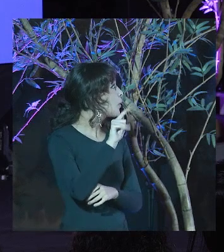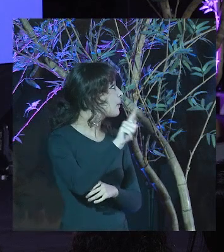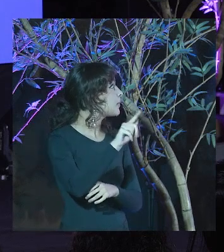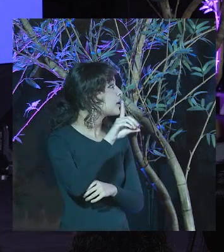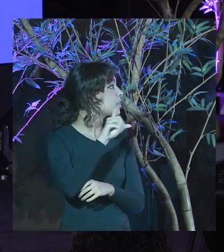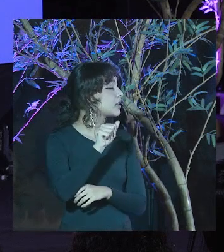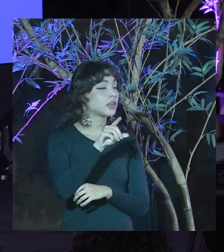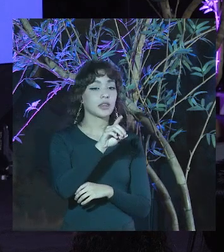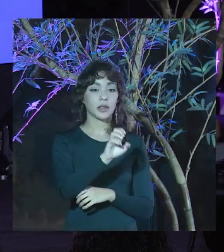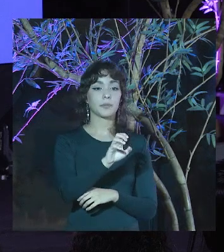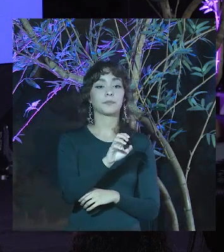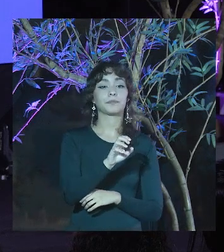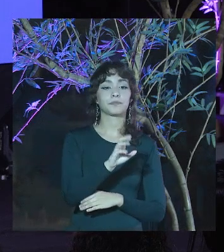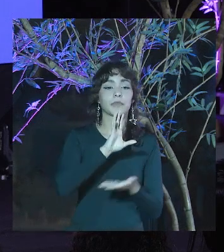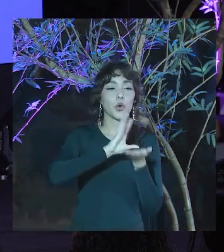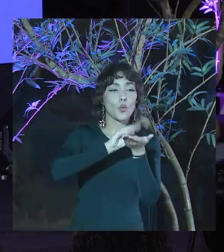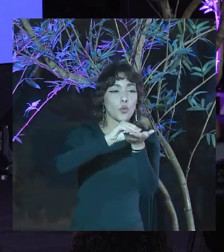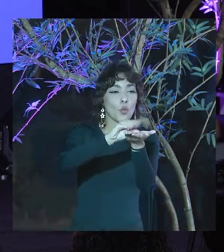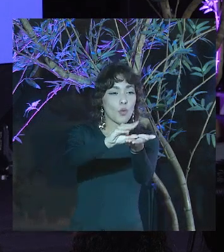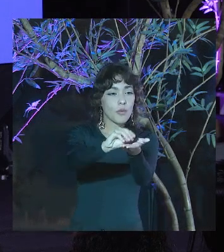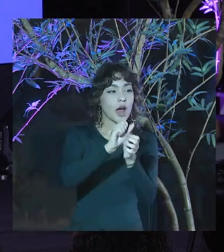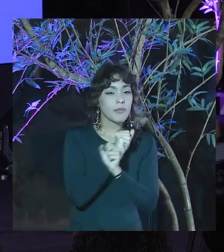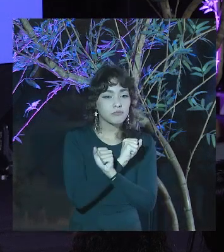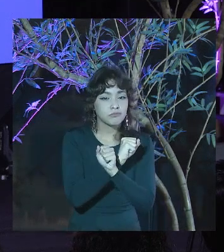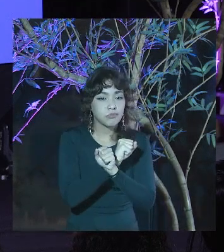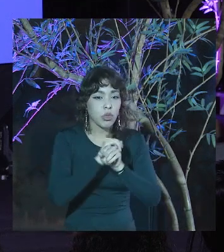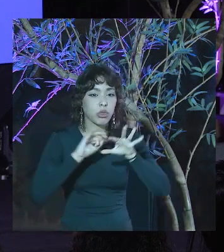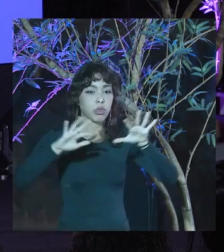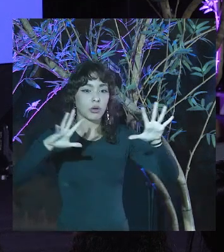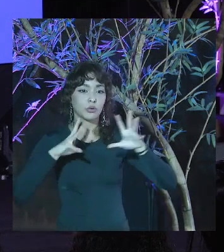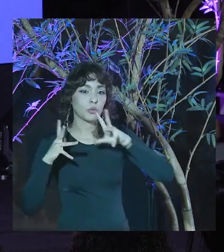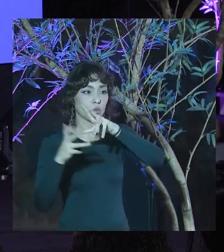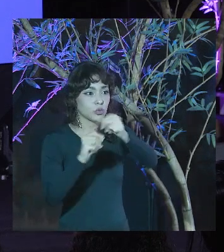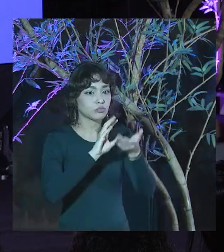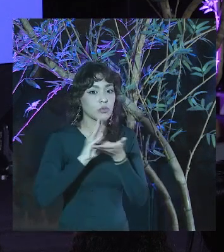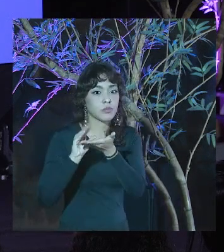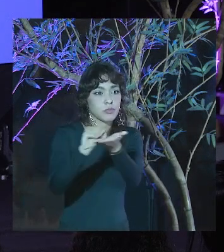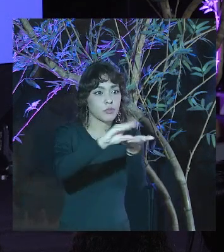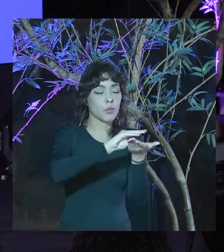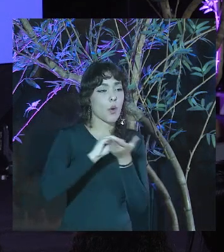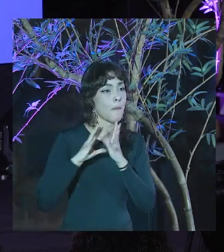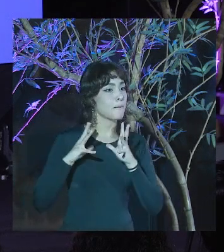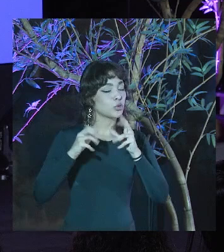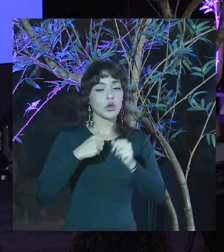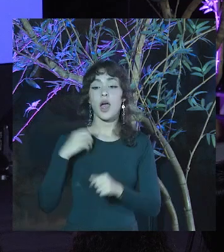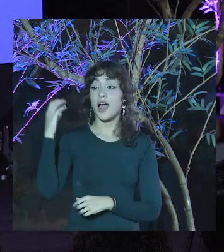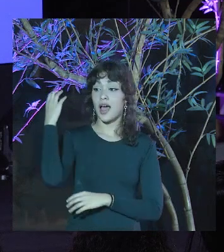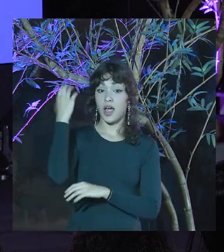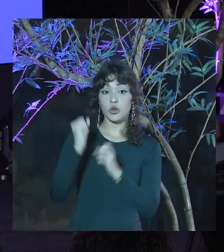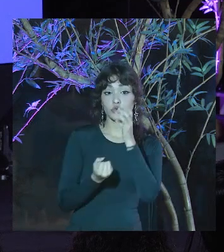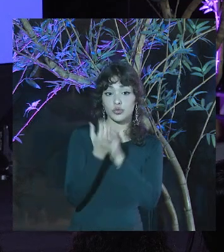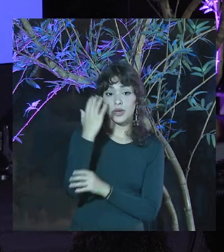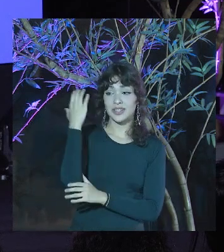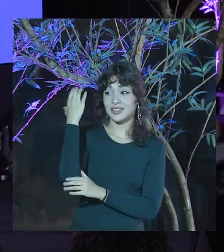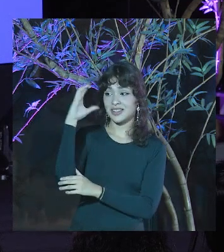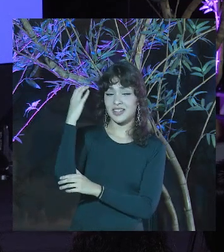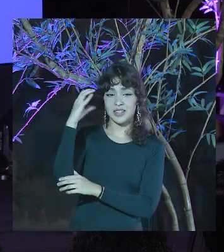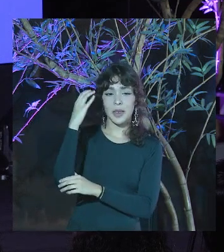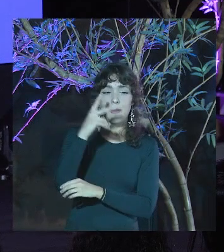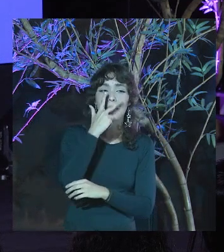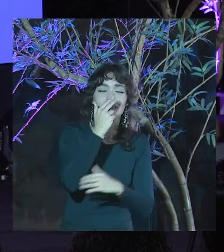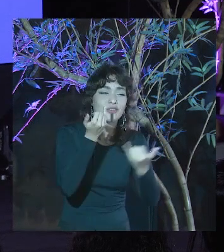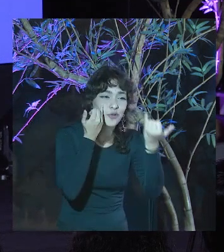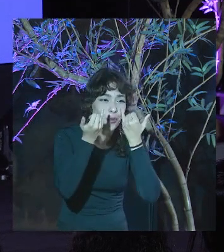coisas, incrementou muito a quantidade de dados no mundo. Acontece que surgiu uma ciência para reduzir a quantidade de informação no